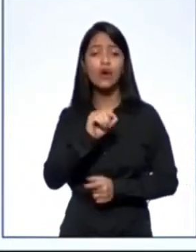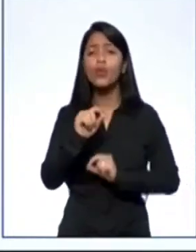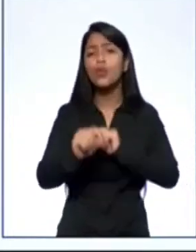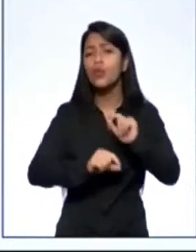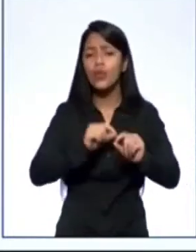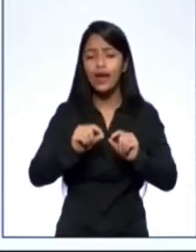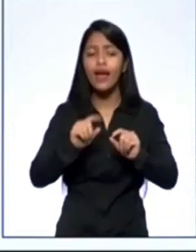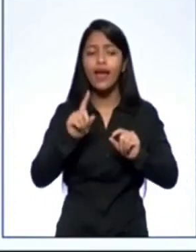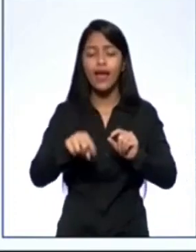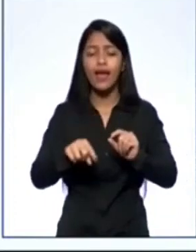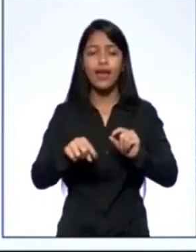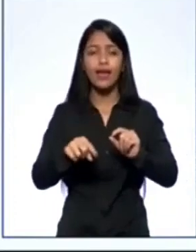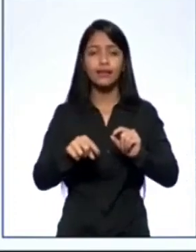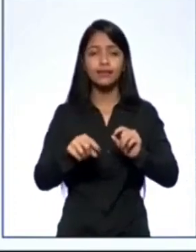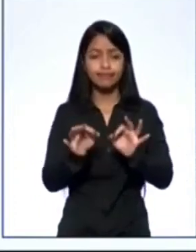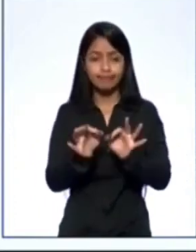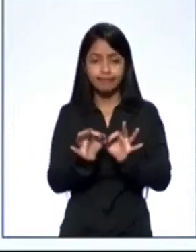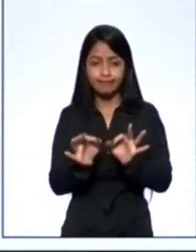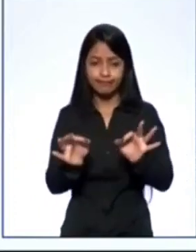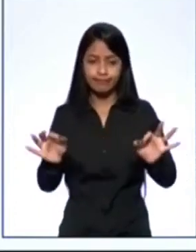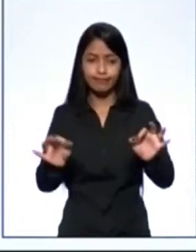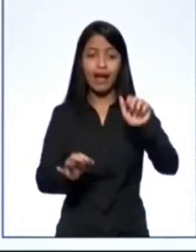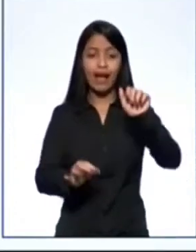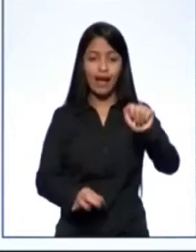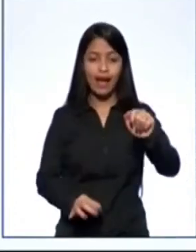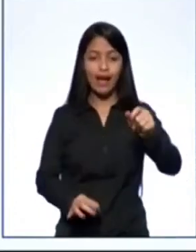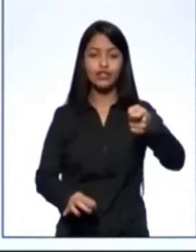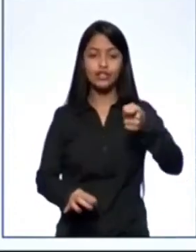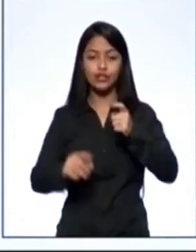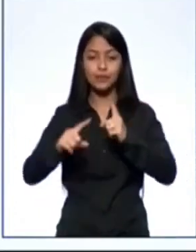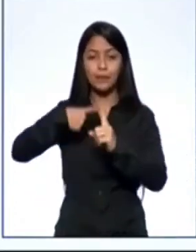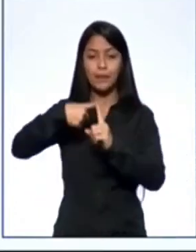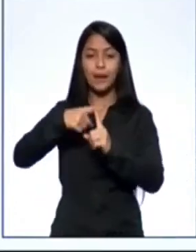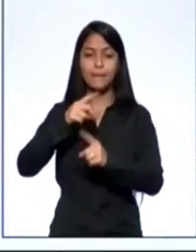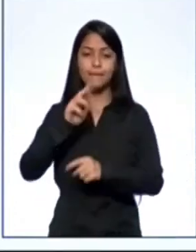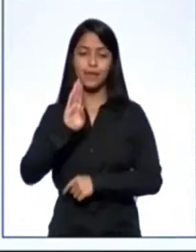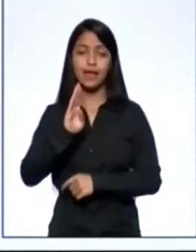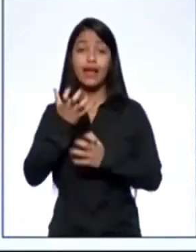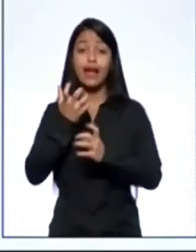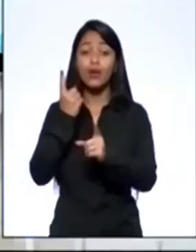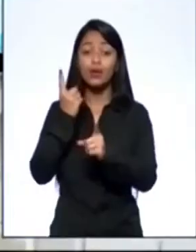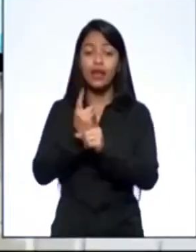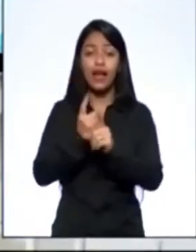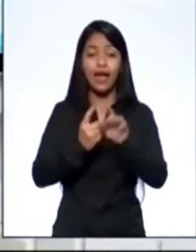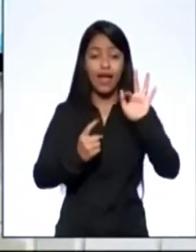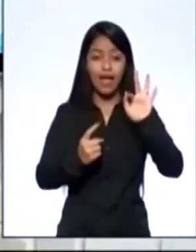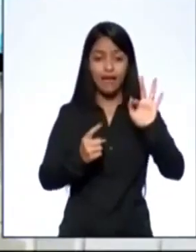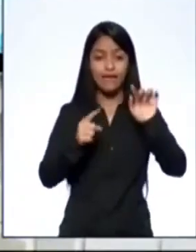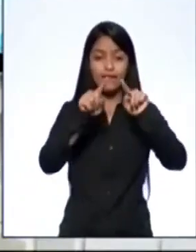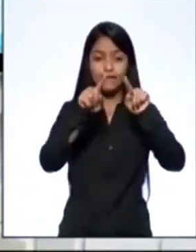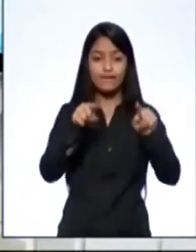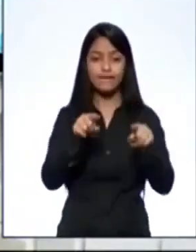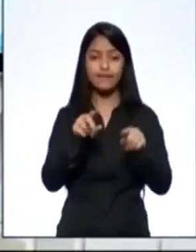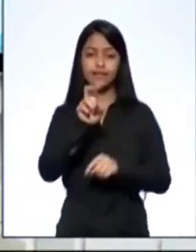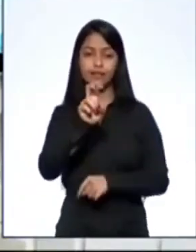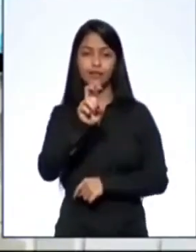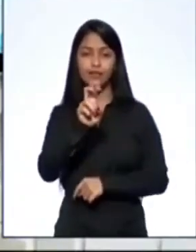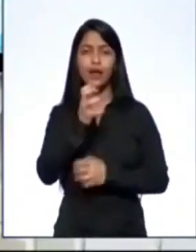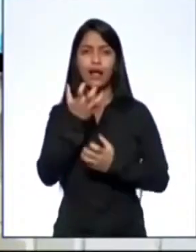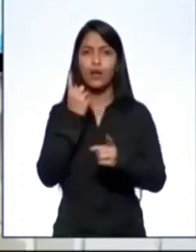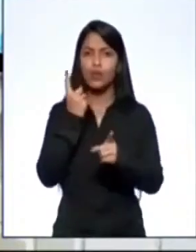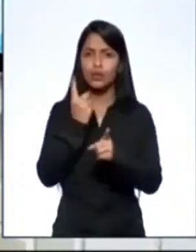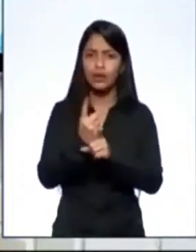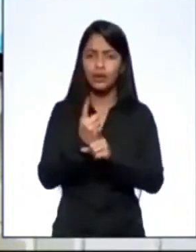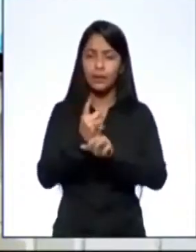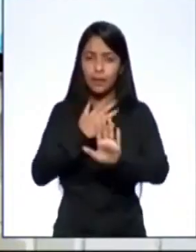do tipo achei mais ver ele pede o valor deve de cinco Claro se você tá